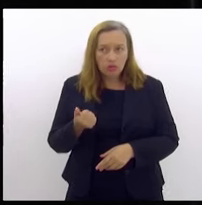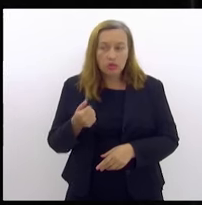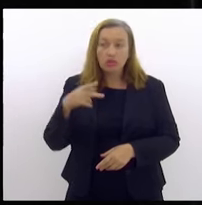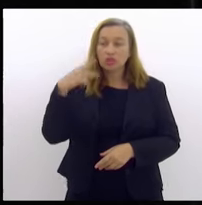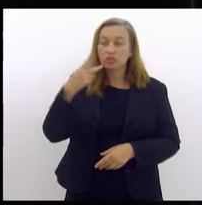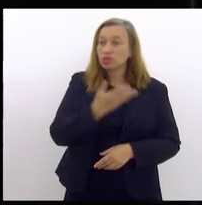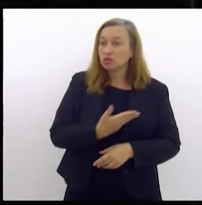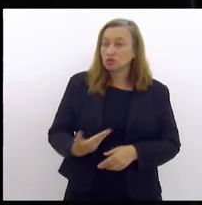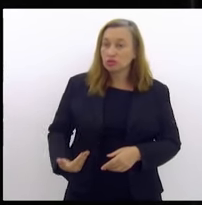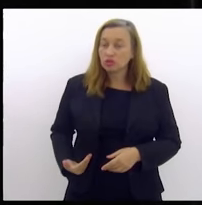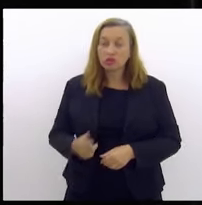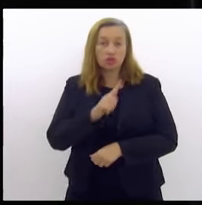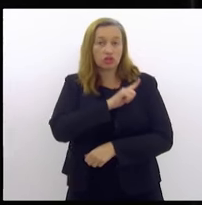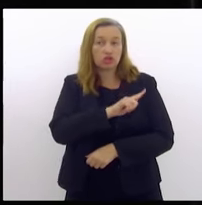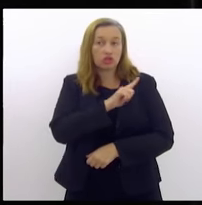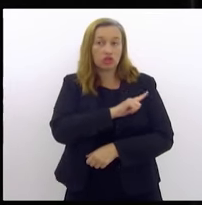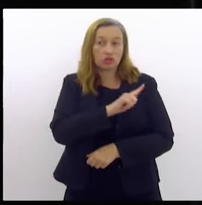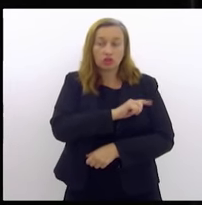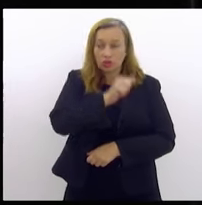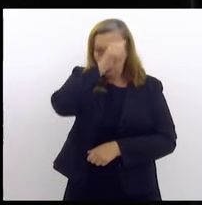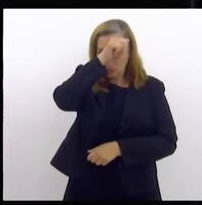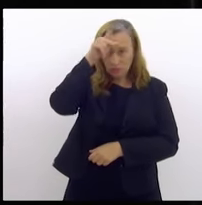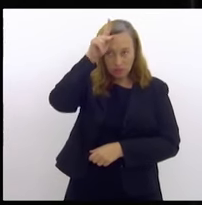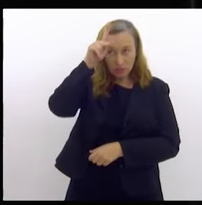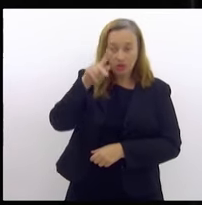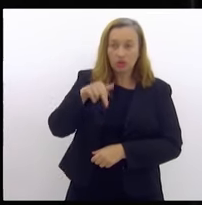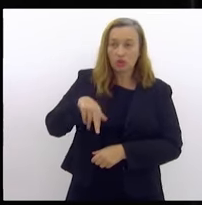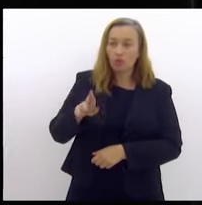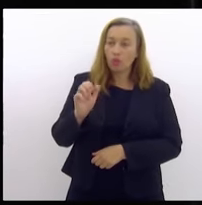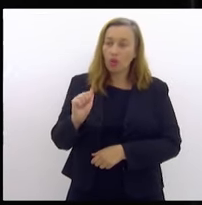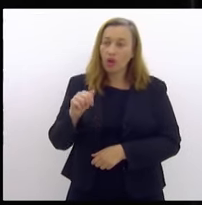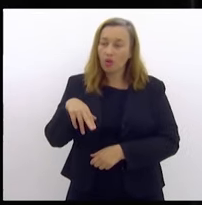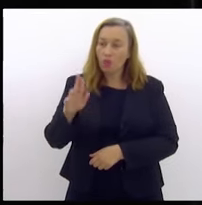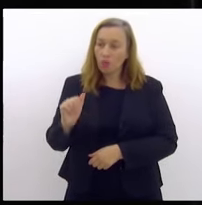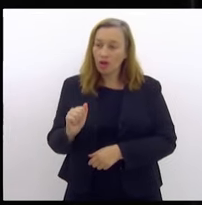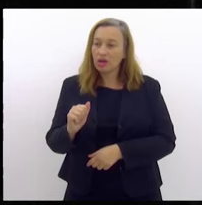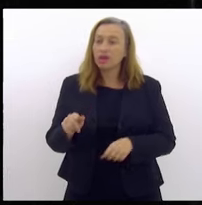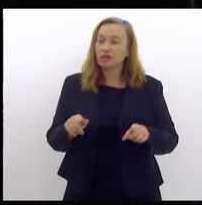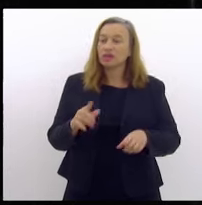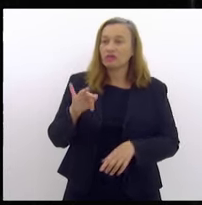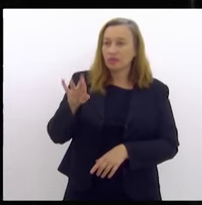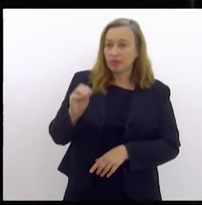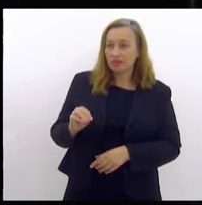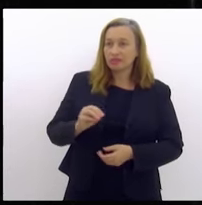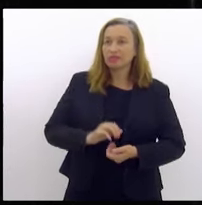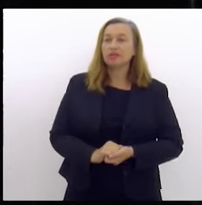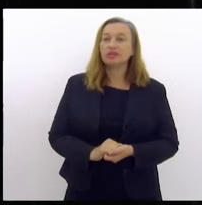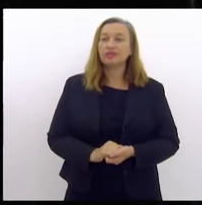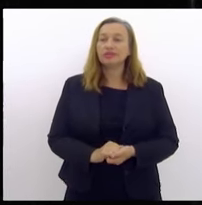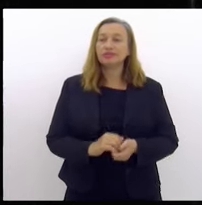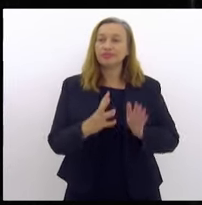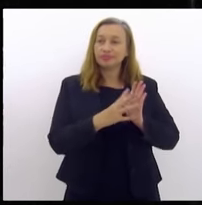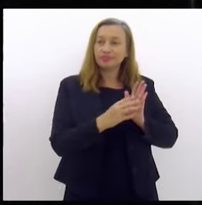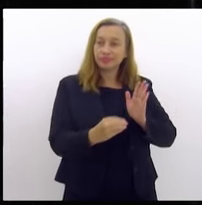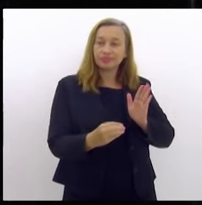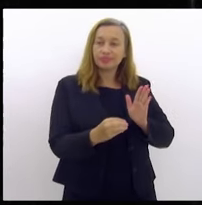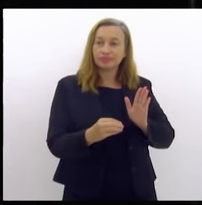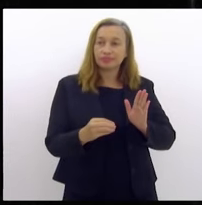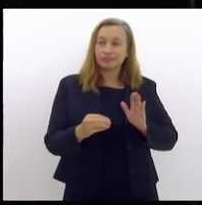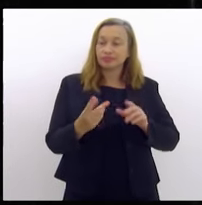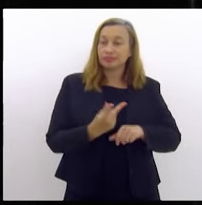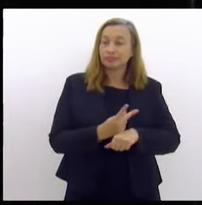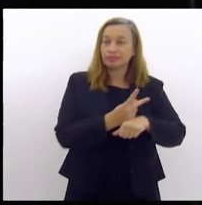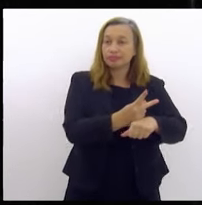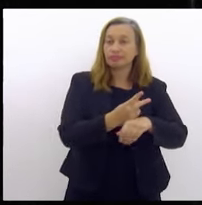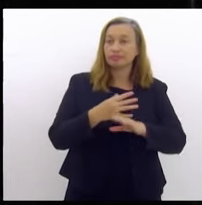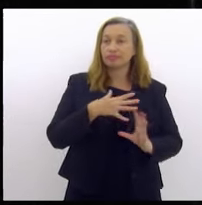políticas públicas das gestões dos prefeitos do Quaquá e do Fabiano Horta são exemplos premiados no mundo